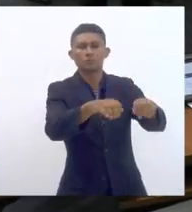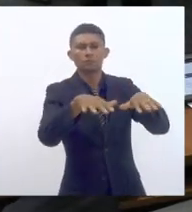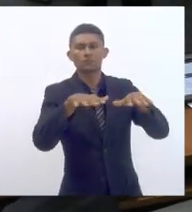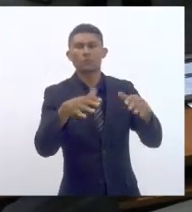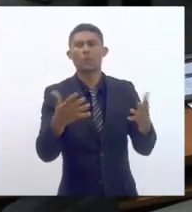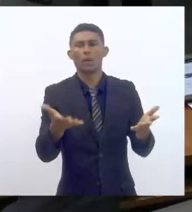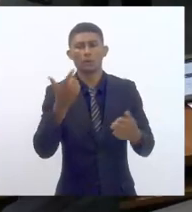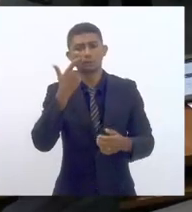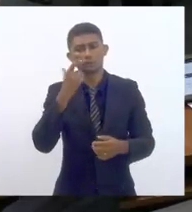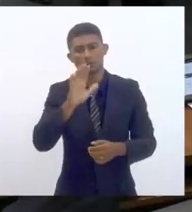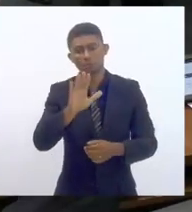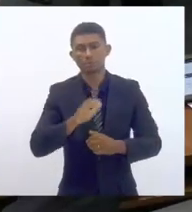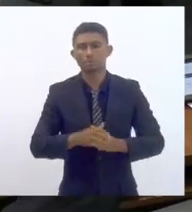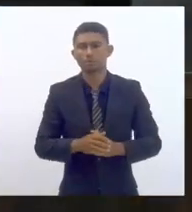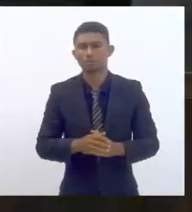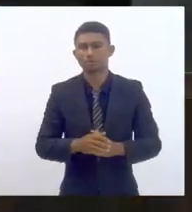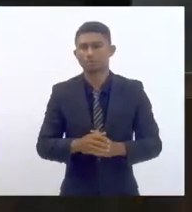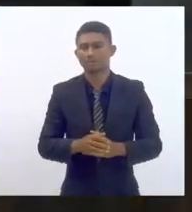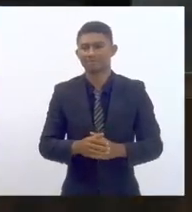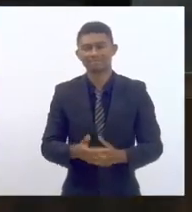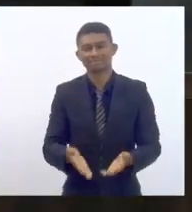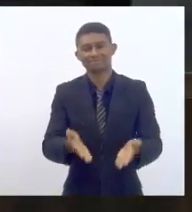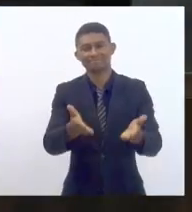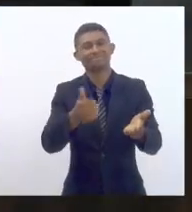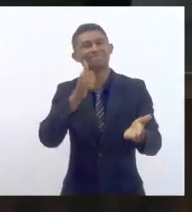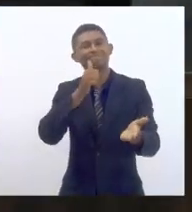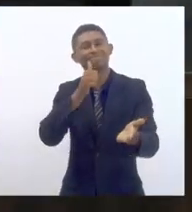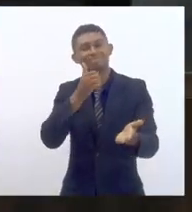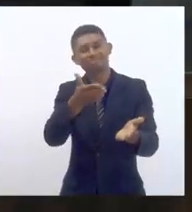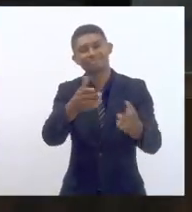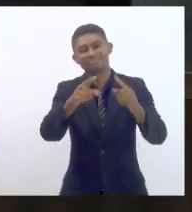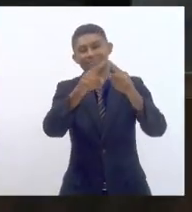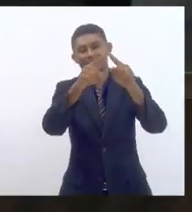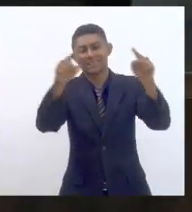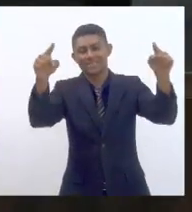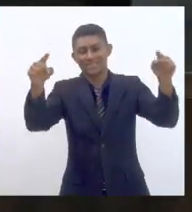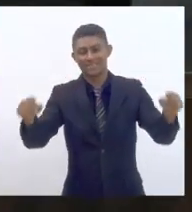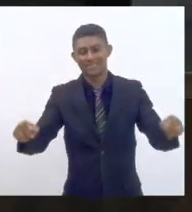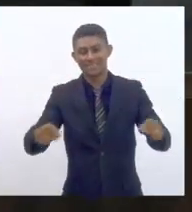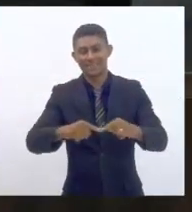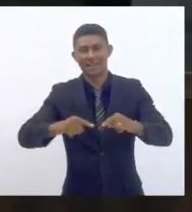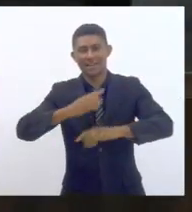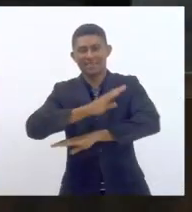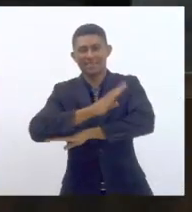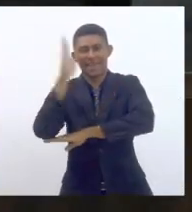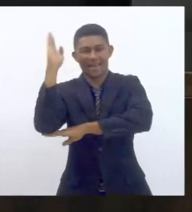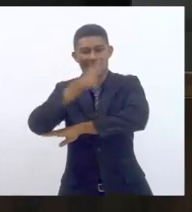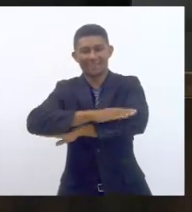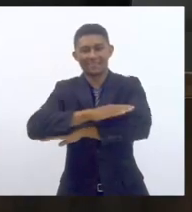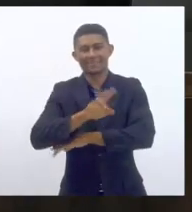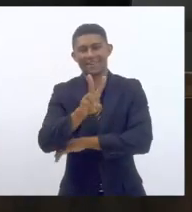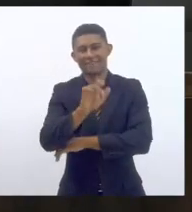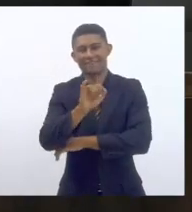Atenção, a moça do VAR, da janela. Da janela, do VAR.